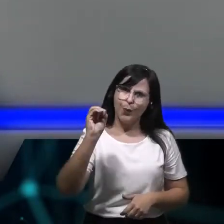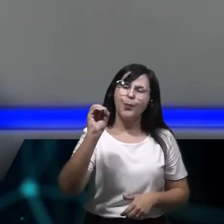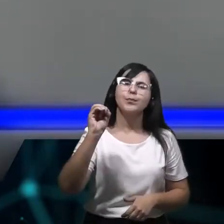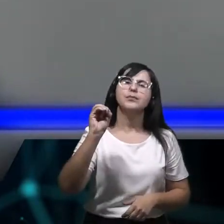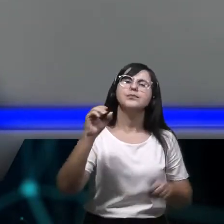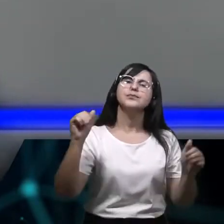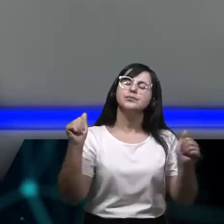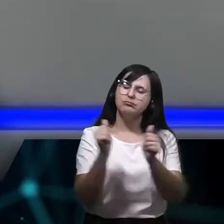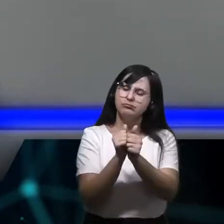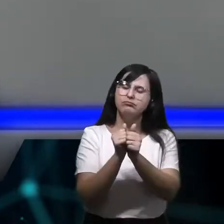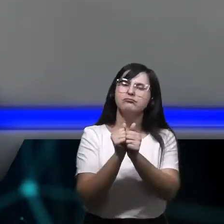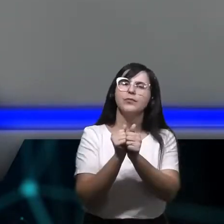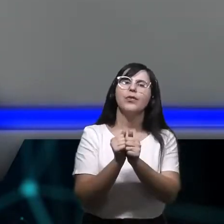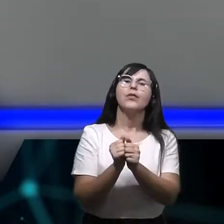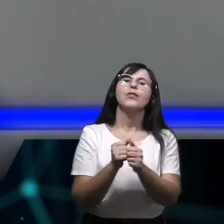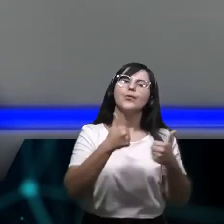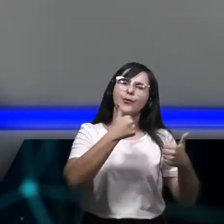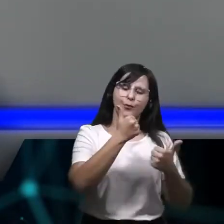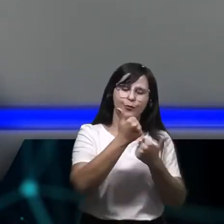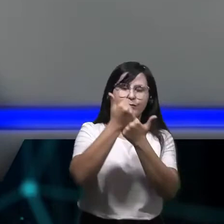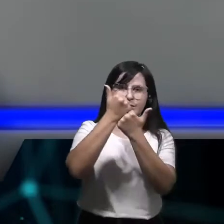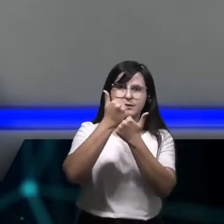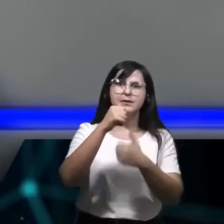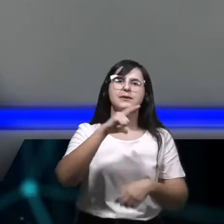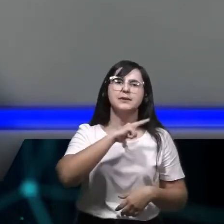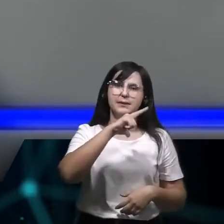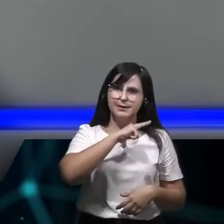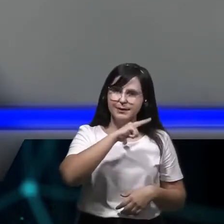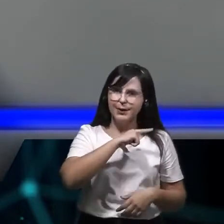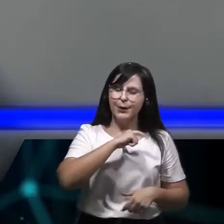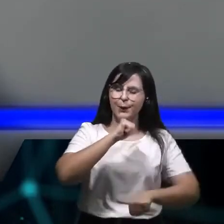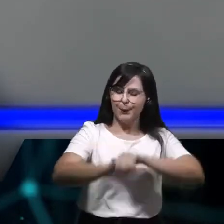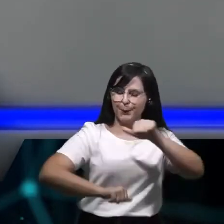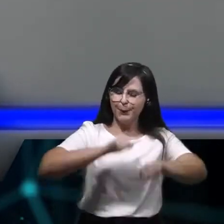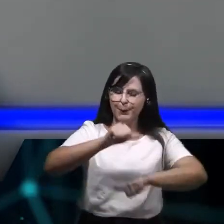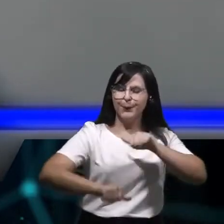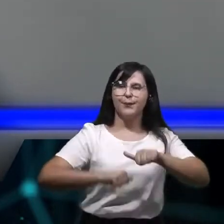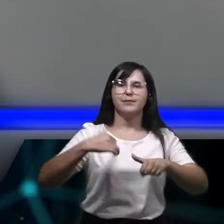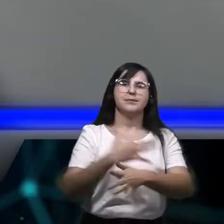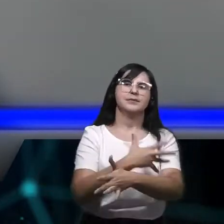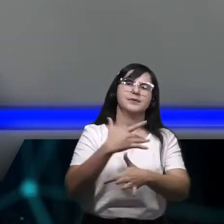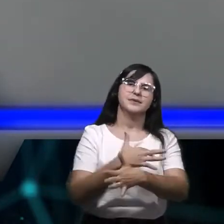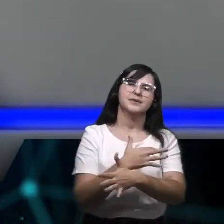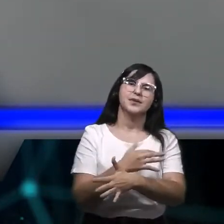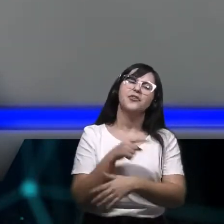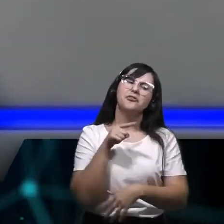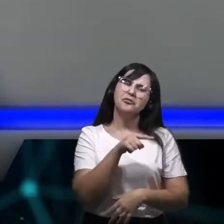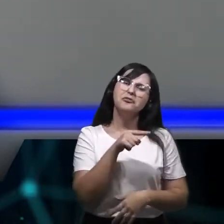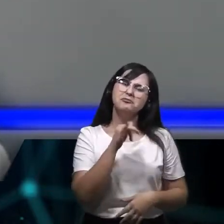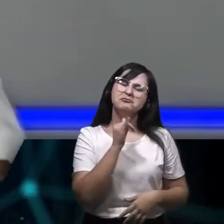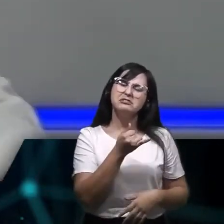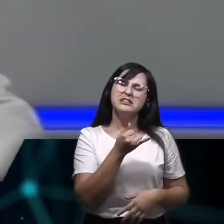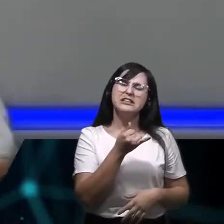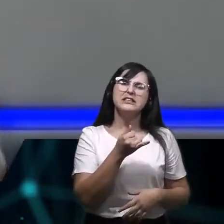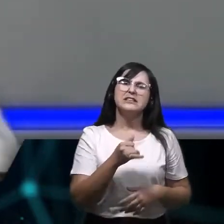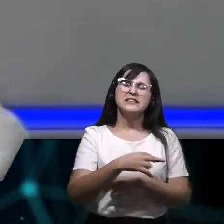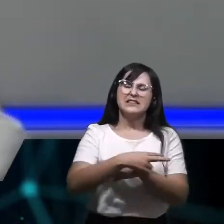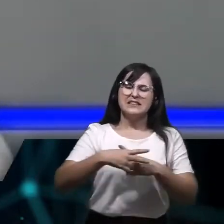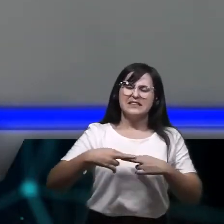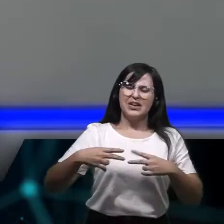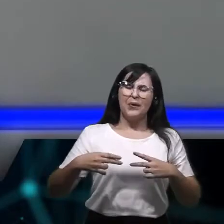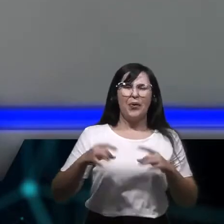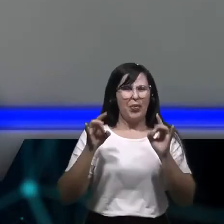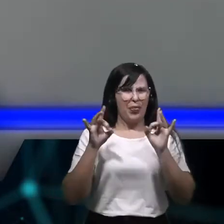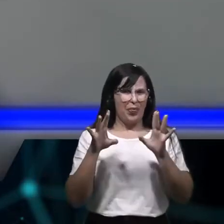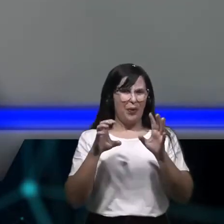querendo mudança. E é mudança para melhor. E nós não aguentamos mais, Maciel. Isso que você falou, essa coisa